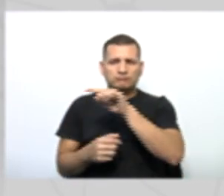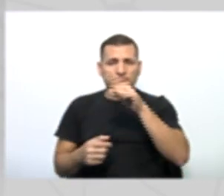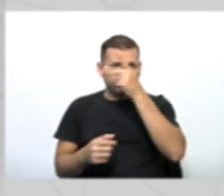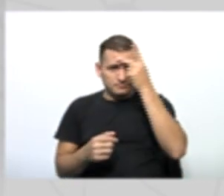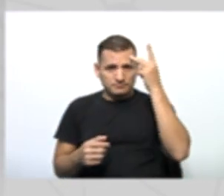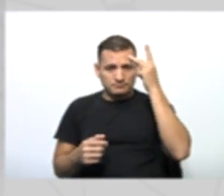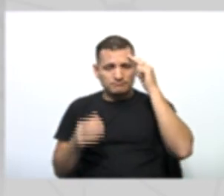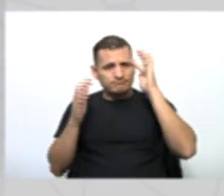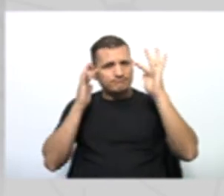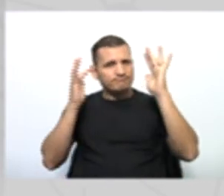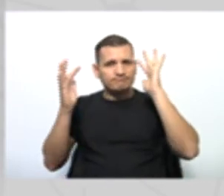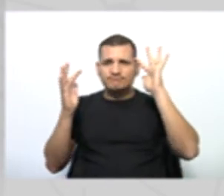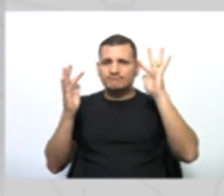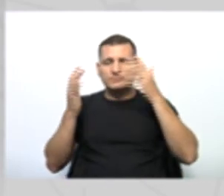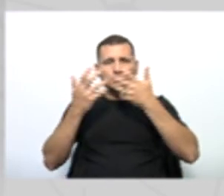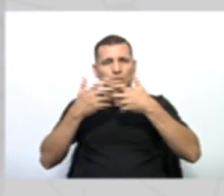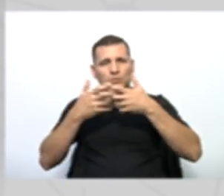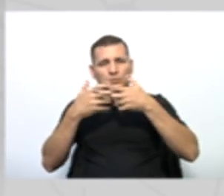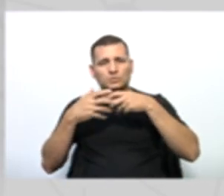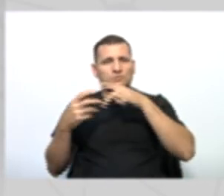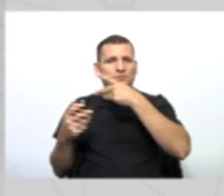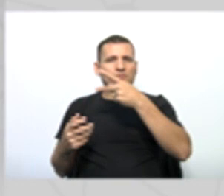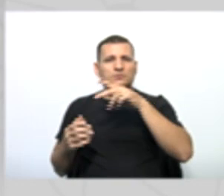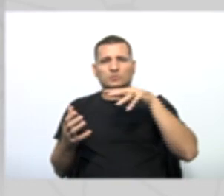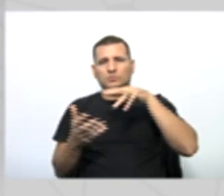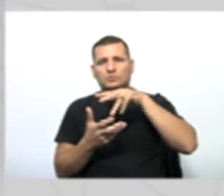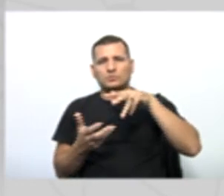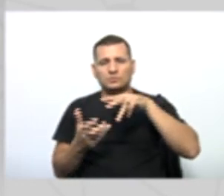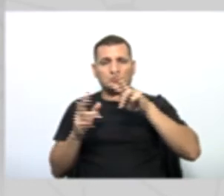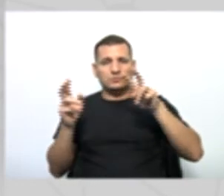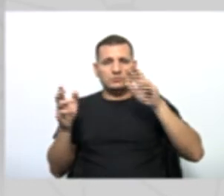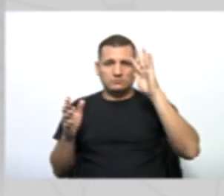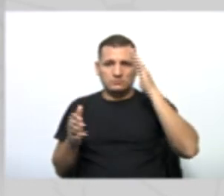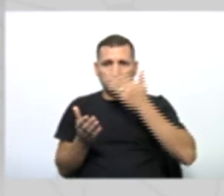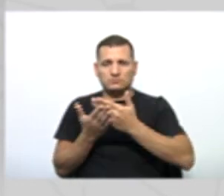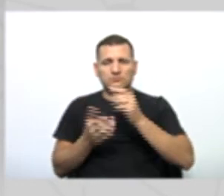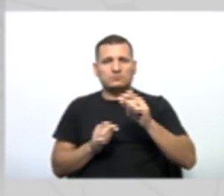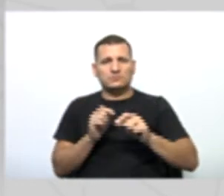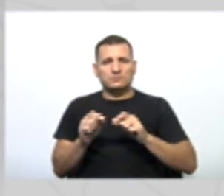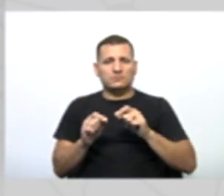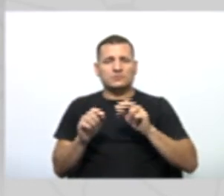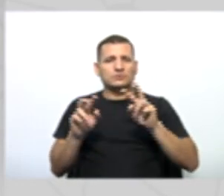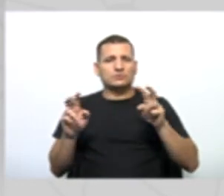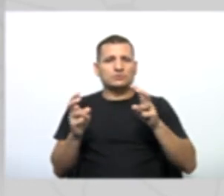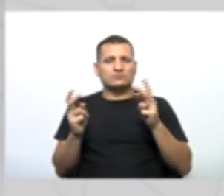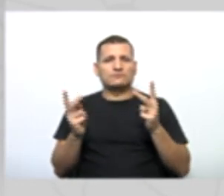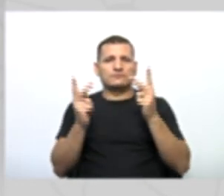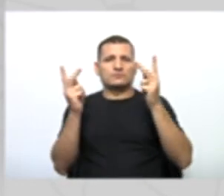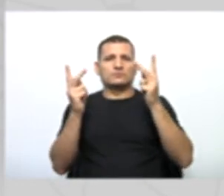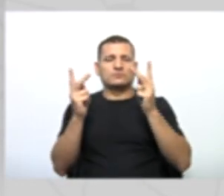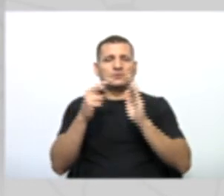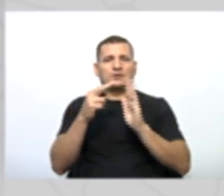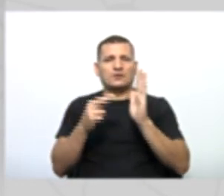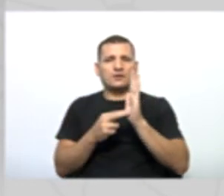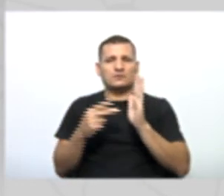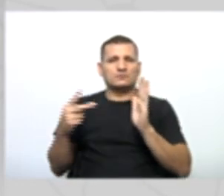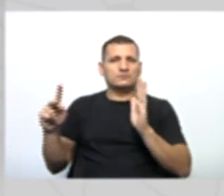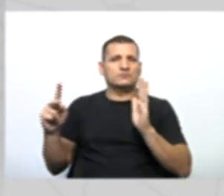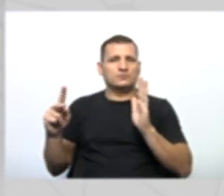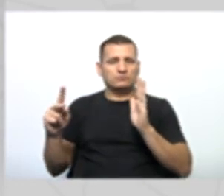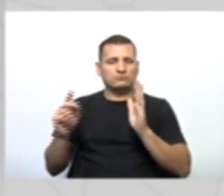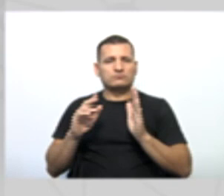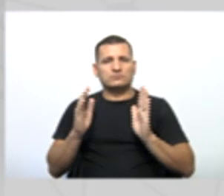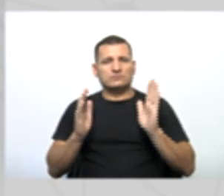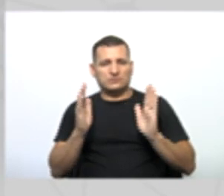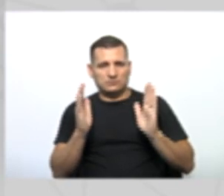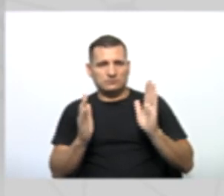o seu mundo, sobre as coisas que acreditavam e sobre os valores e normas do seu tempo. E aí, se a gente for